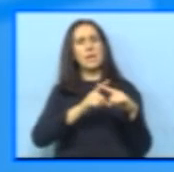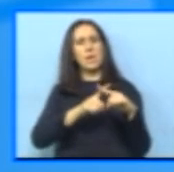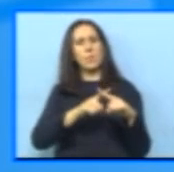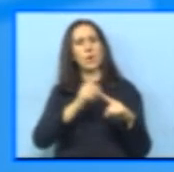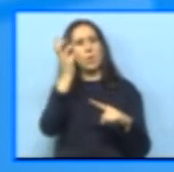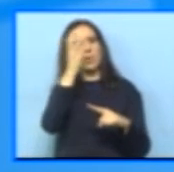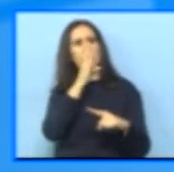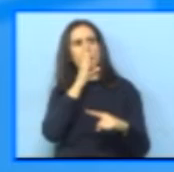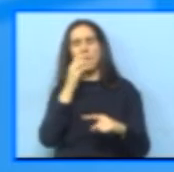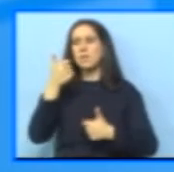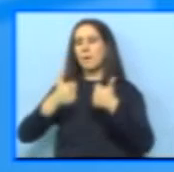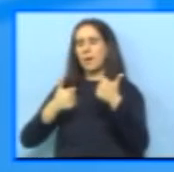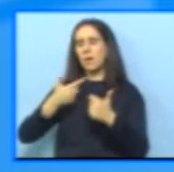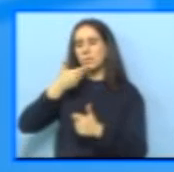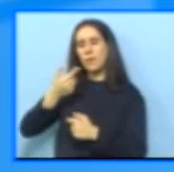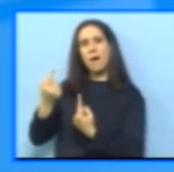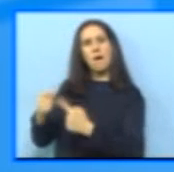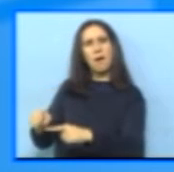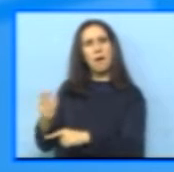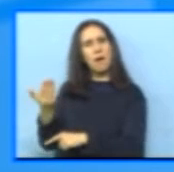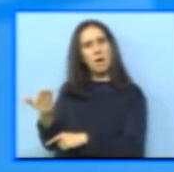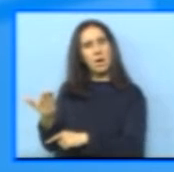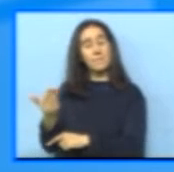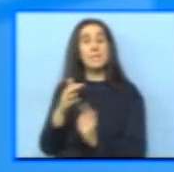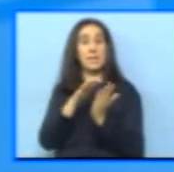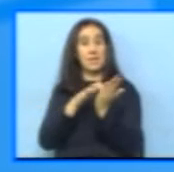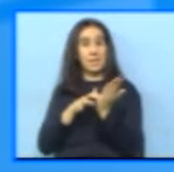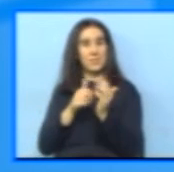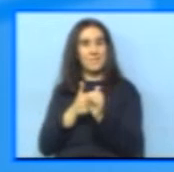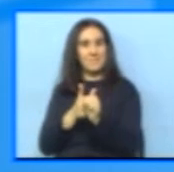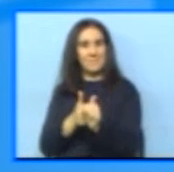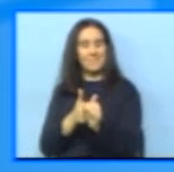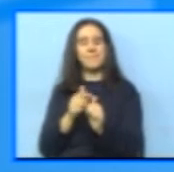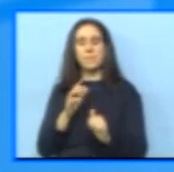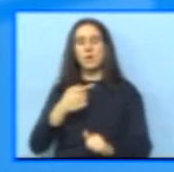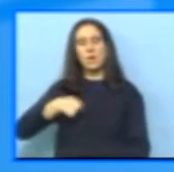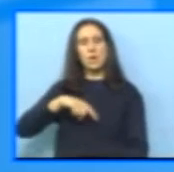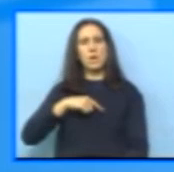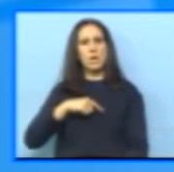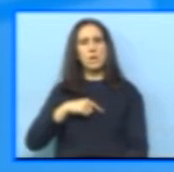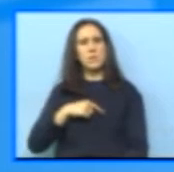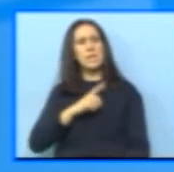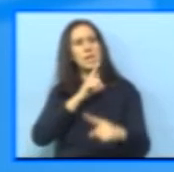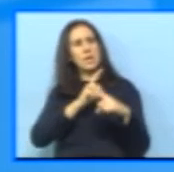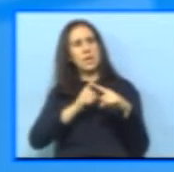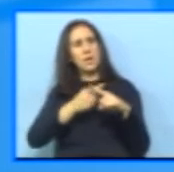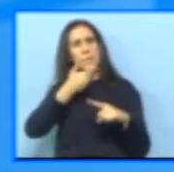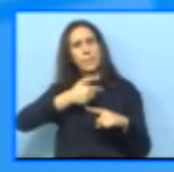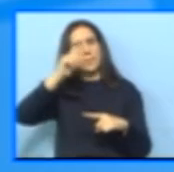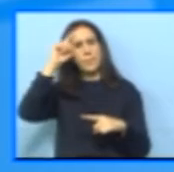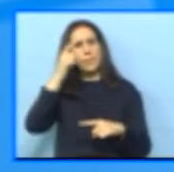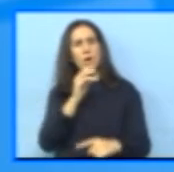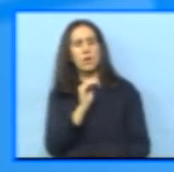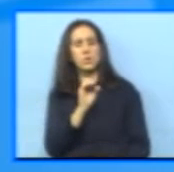uma sabedoria. Isso vem tudo a propósito dos textos 2. Nós não temos que seguir a sabedoria grega, a